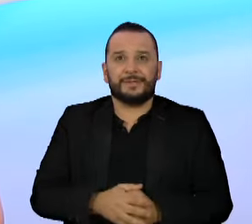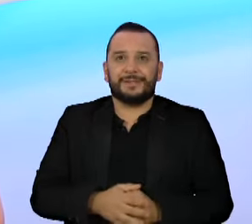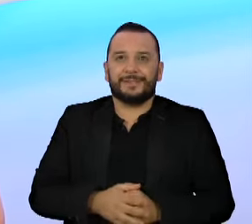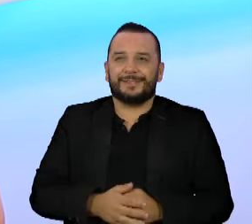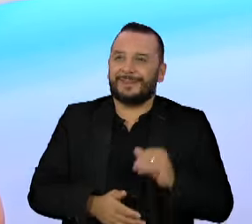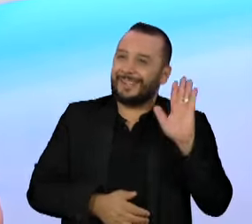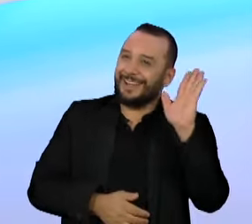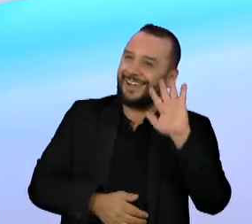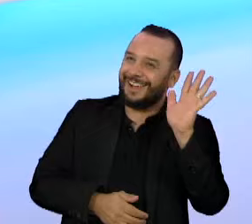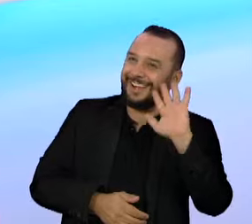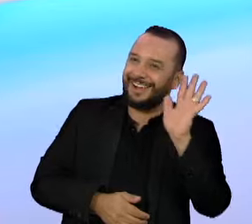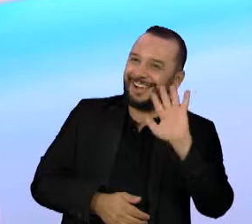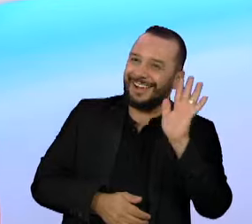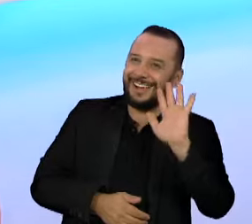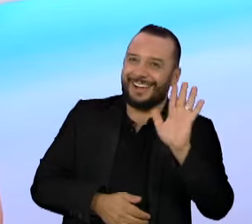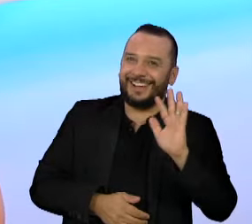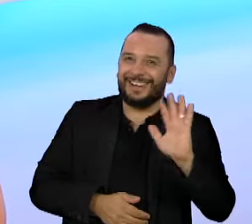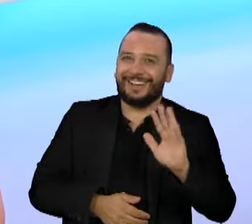duas colegas.